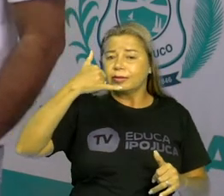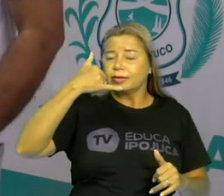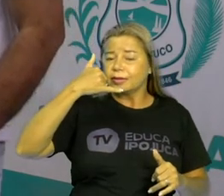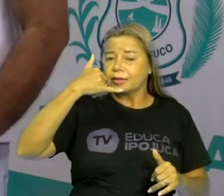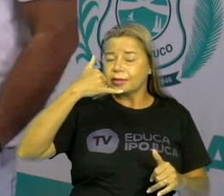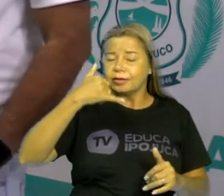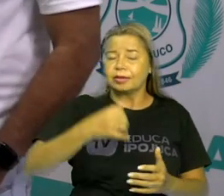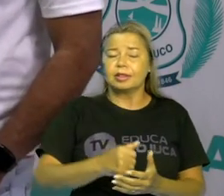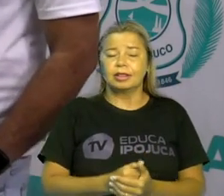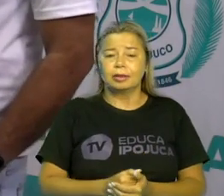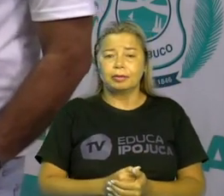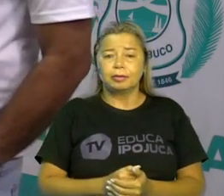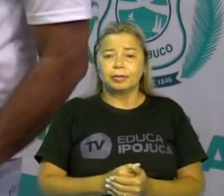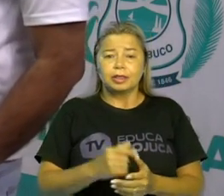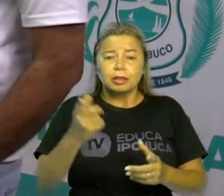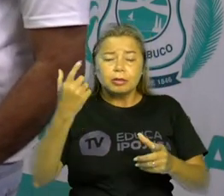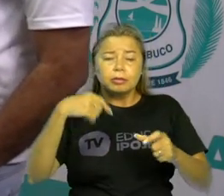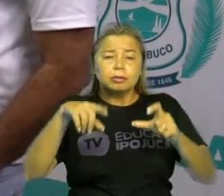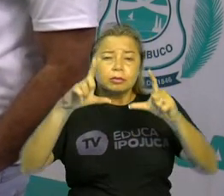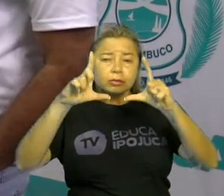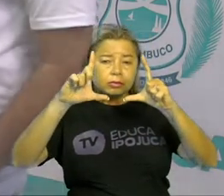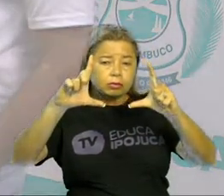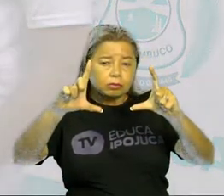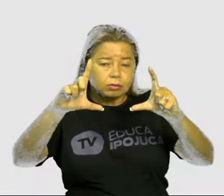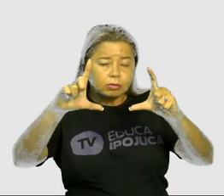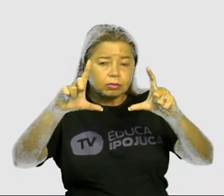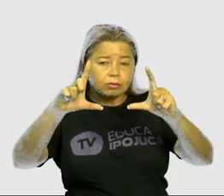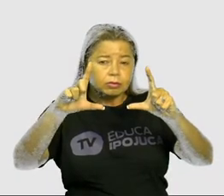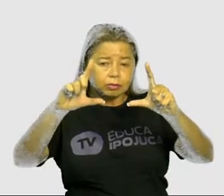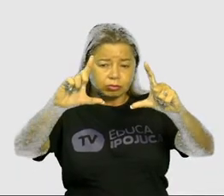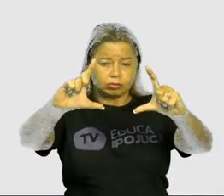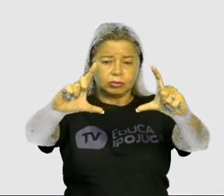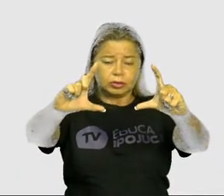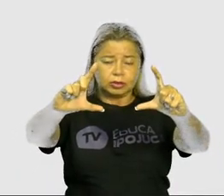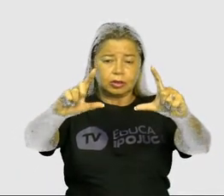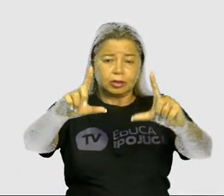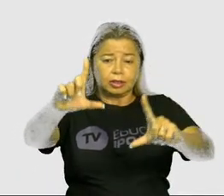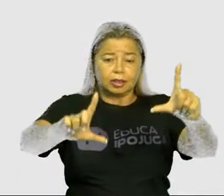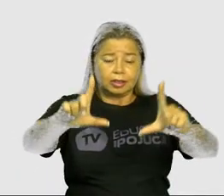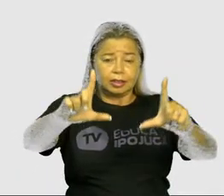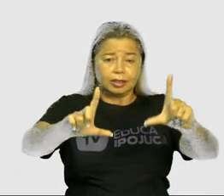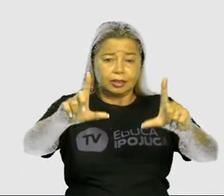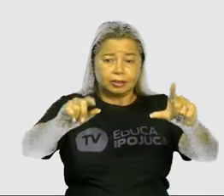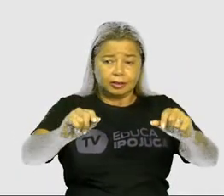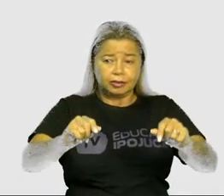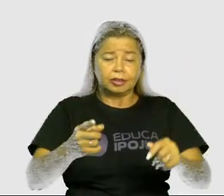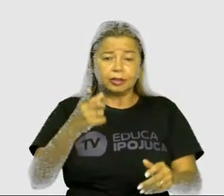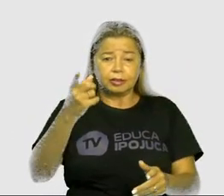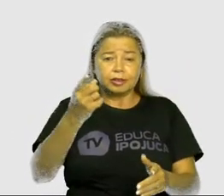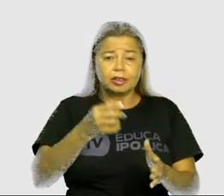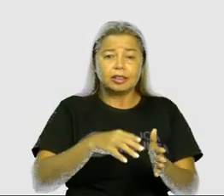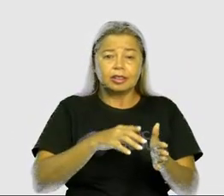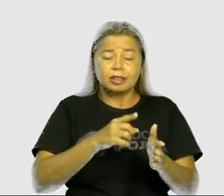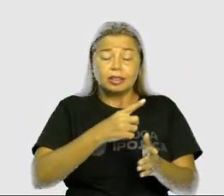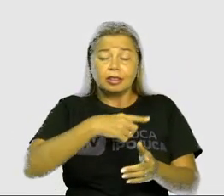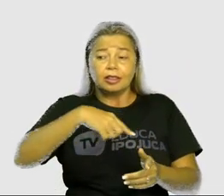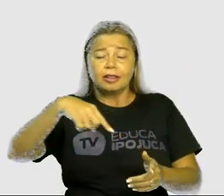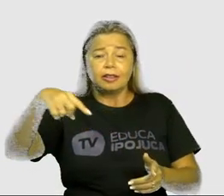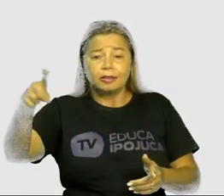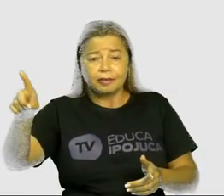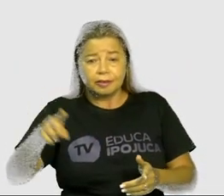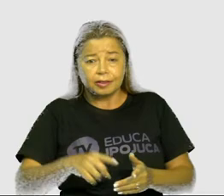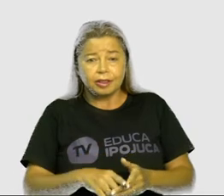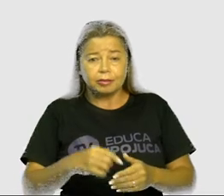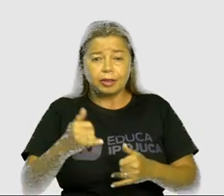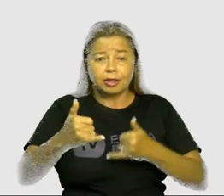Pronto. Pega aí a câmera do seu celular, aponta para a TV e você vai ser direcionado para um